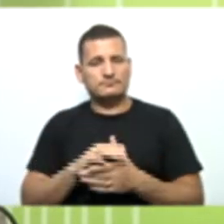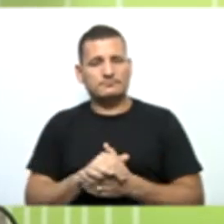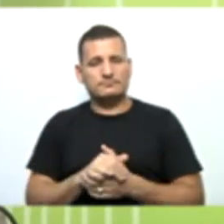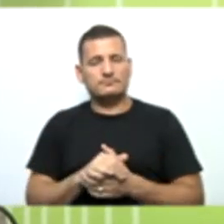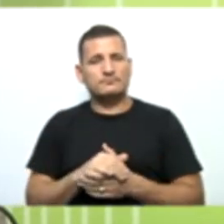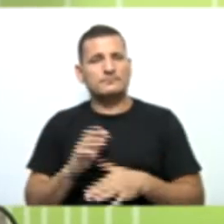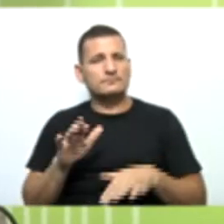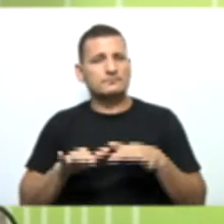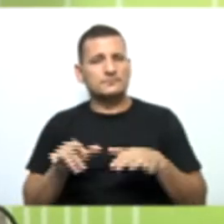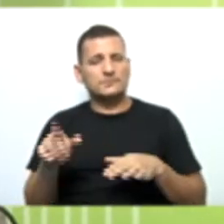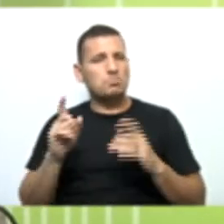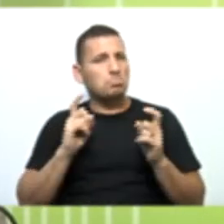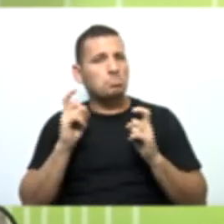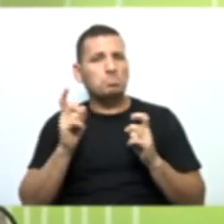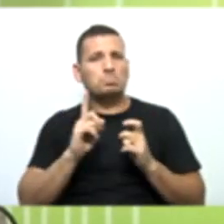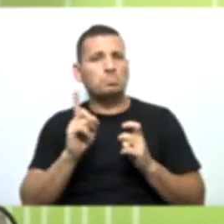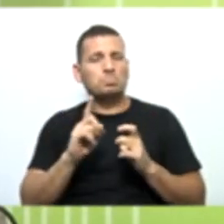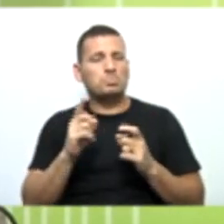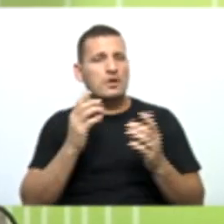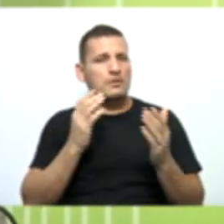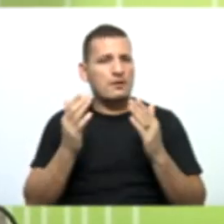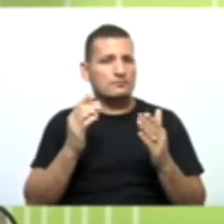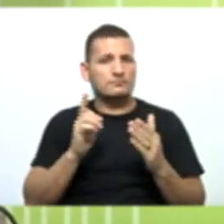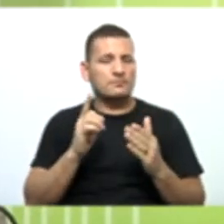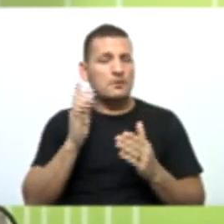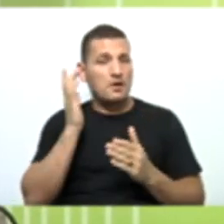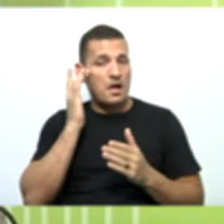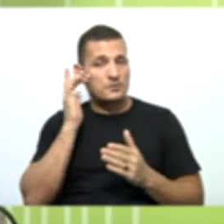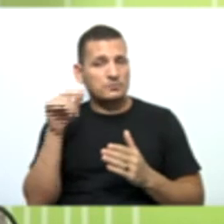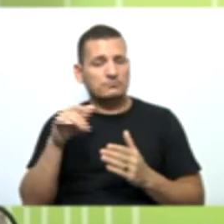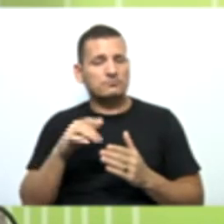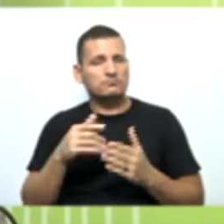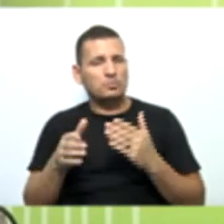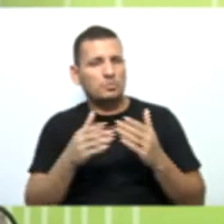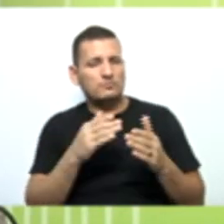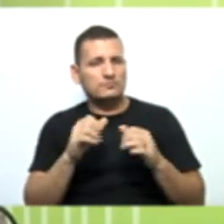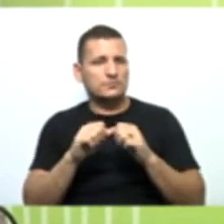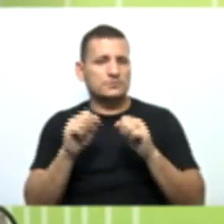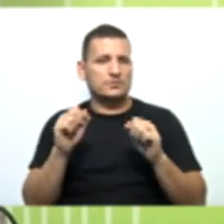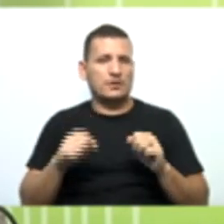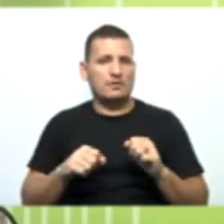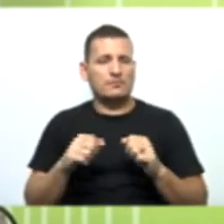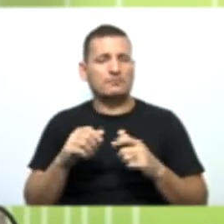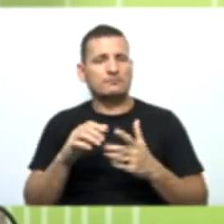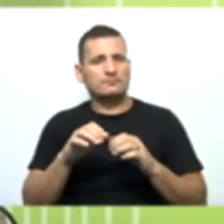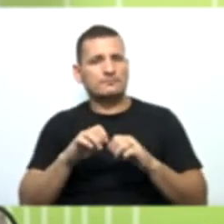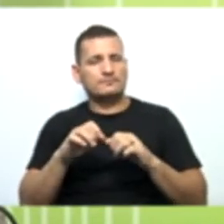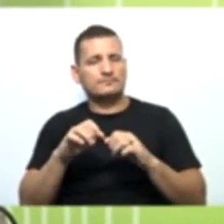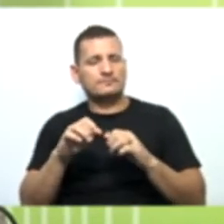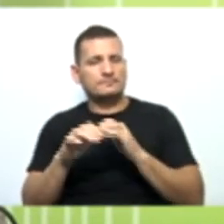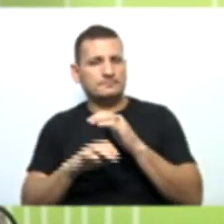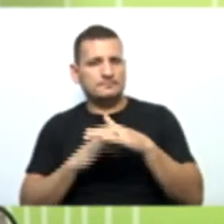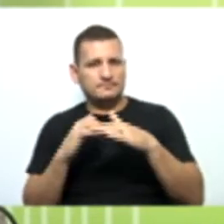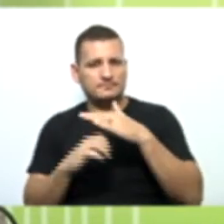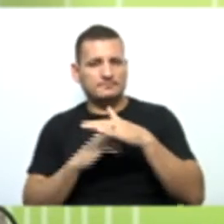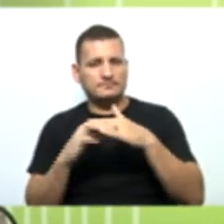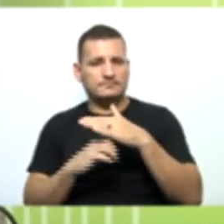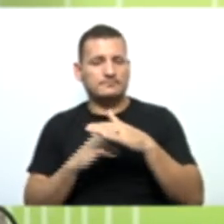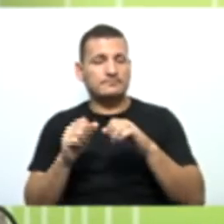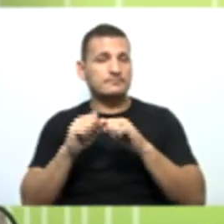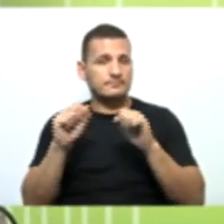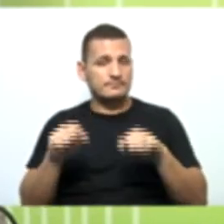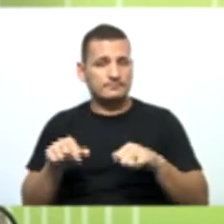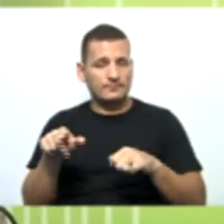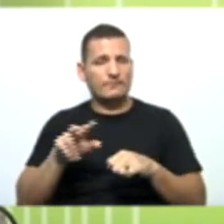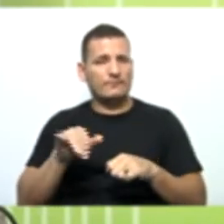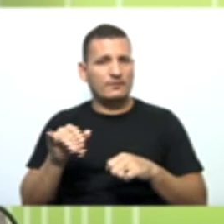não se preocupam com análise. Acham que todo sistema, toda empresa, o sistema ele